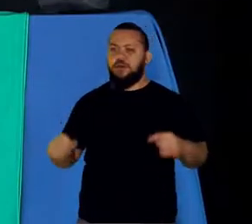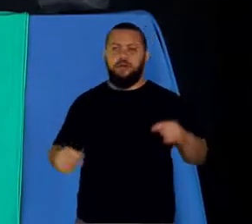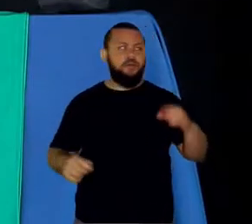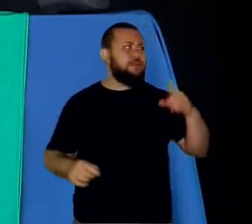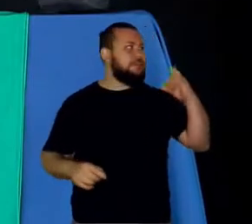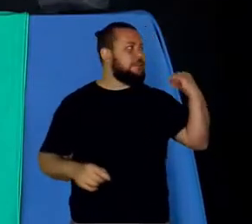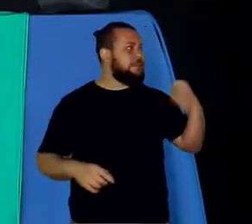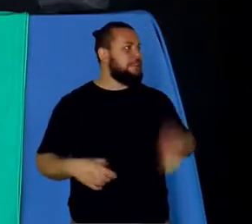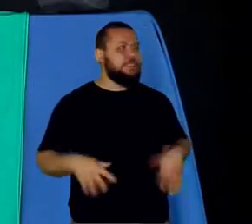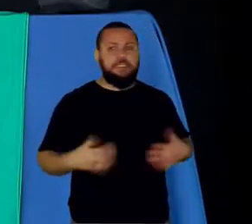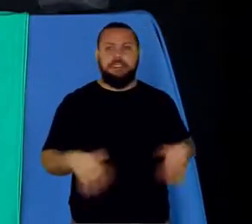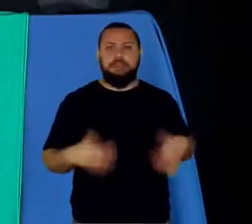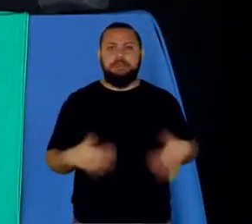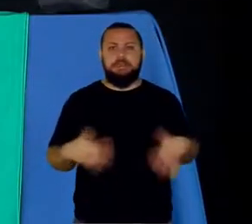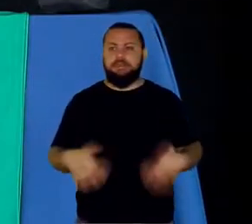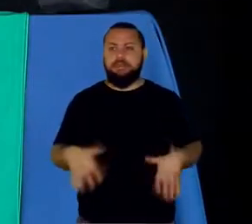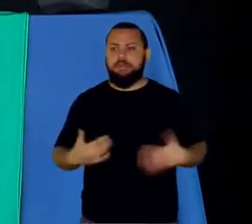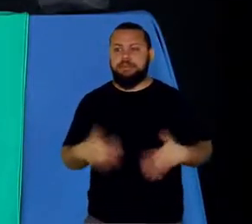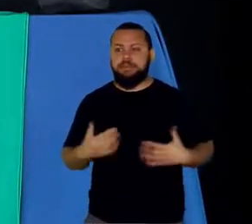Ai, ué.